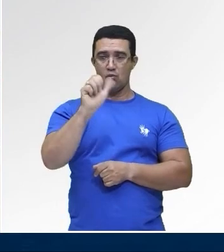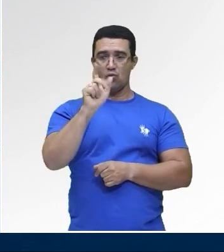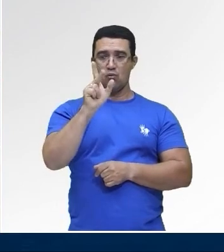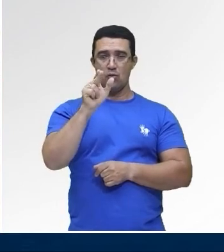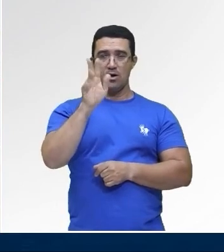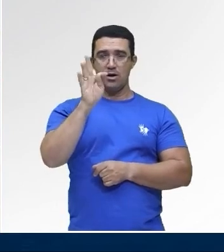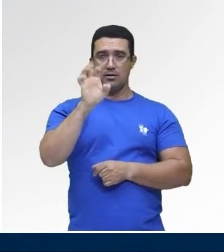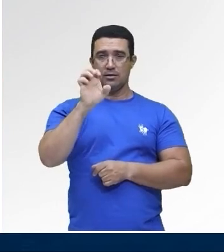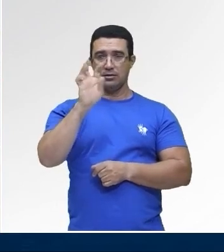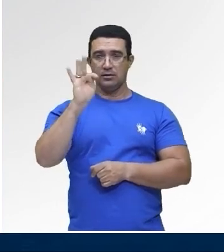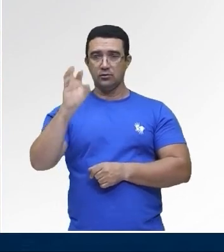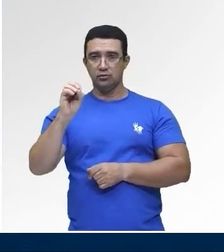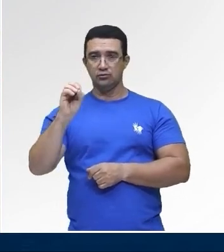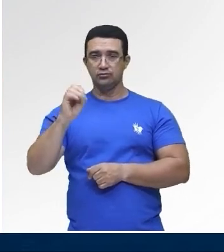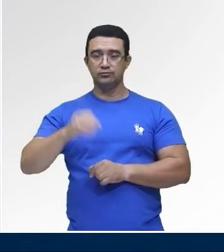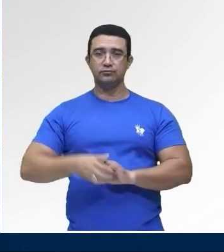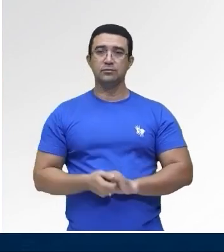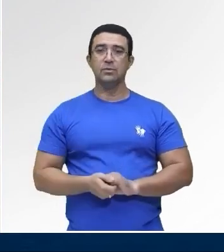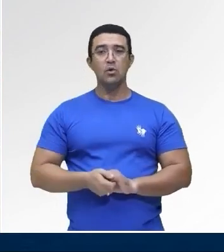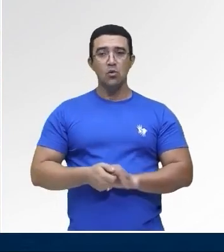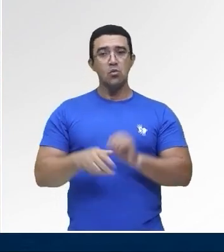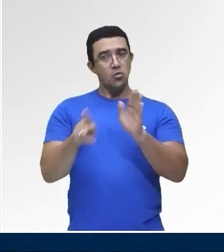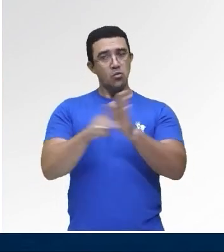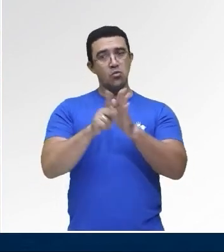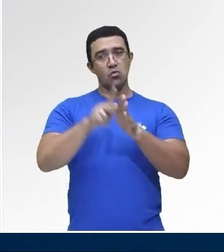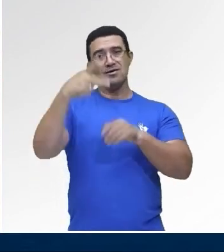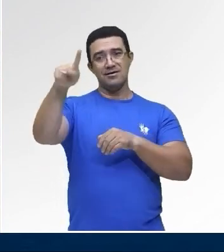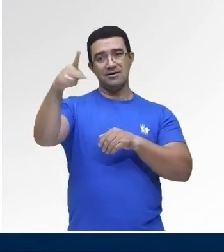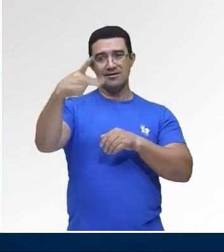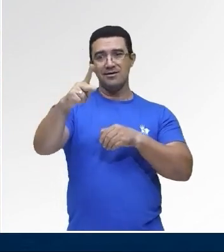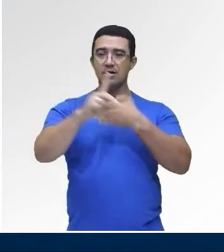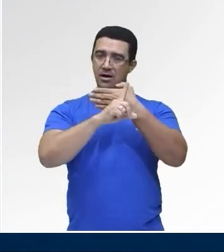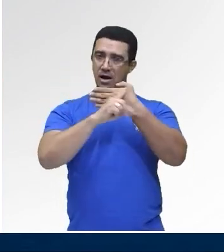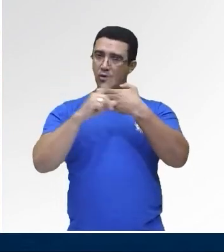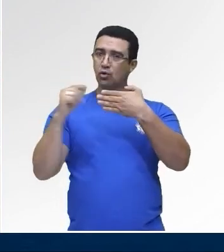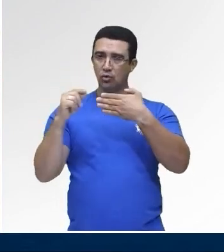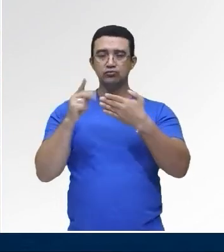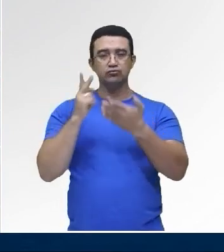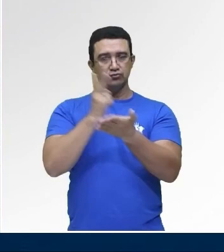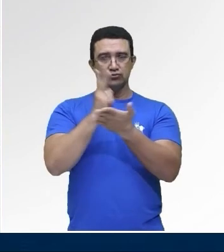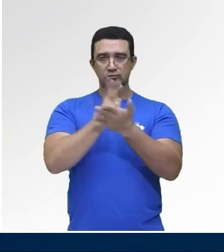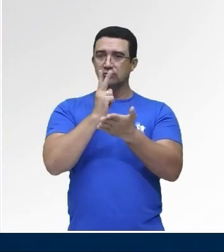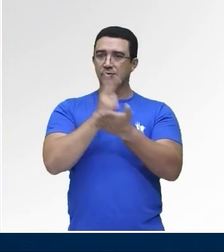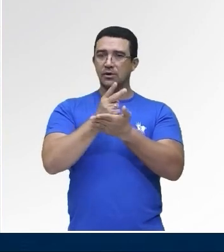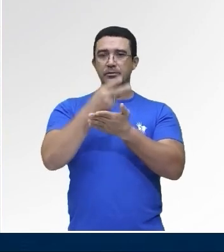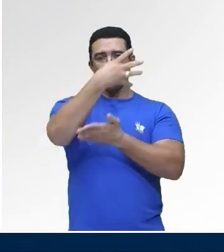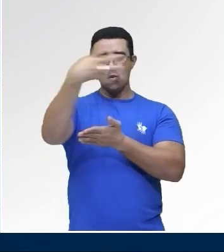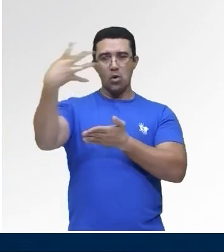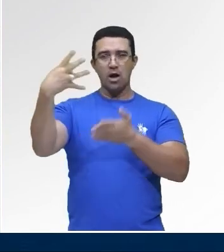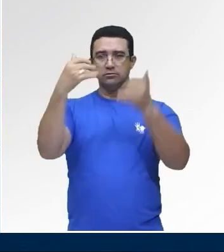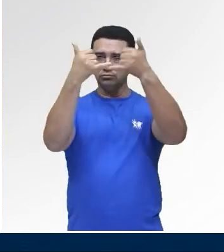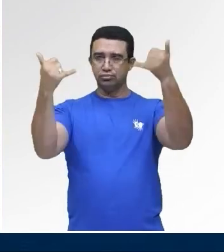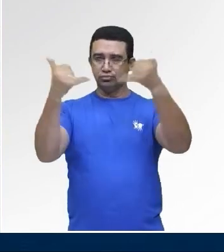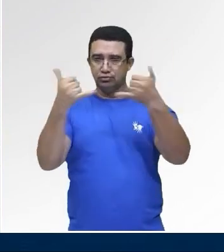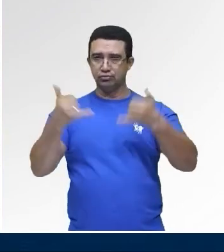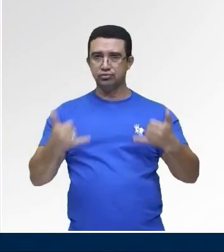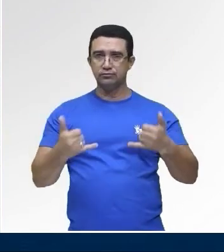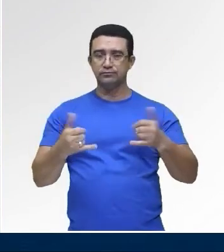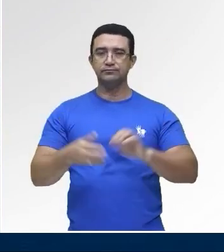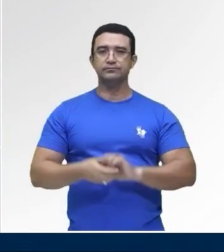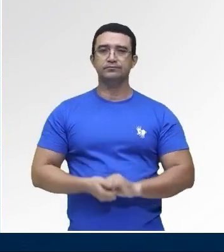gente? Ele, o poeta, decidiu escrever o poema dele todo em quarteto. Aliás, o último verso,